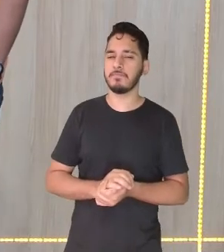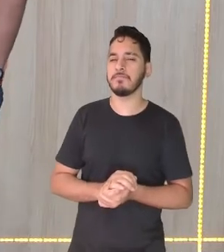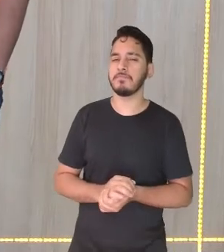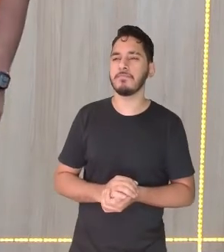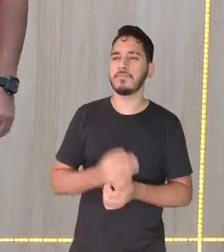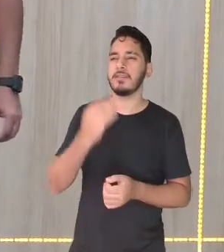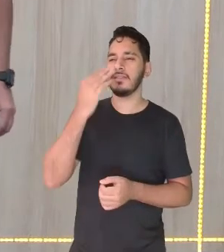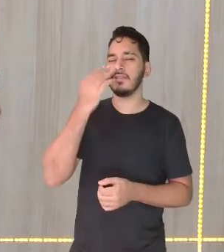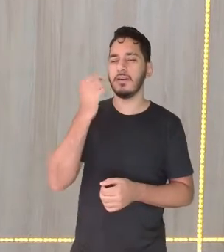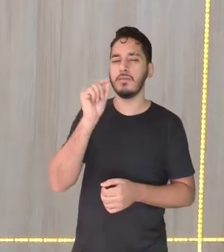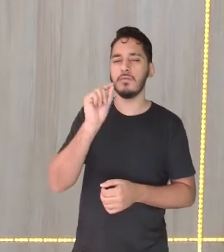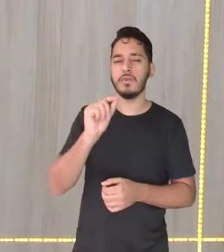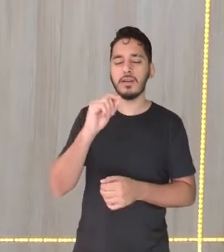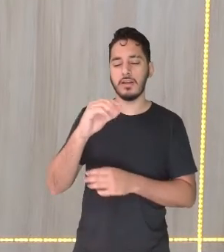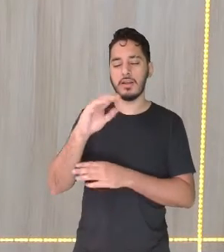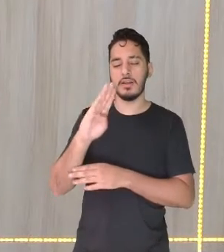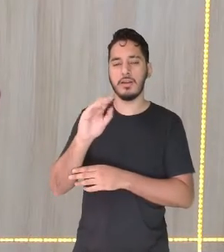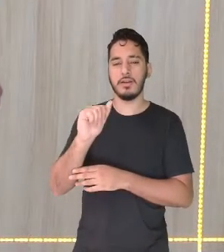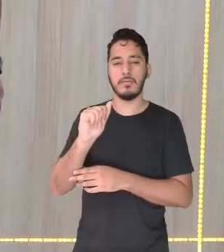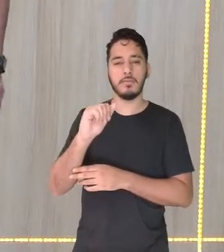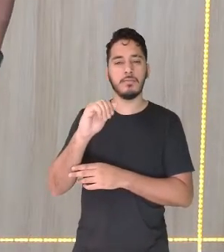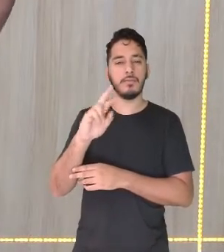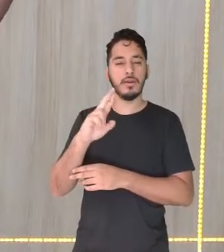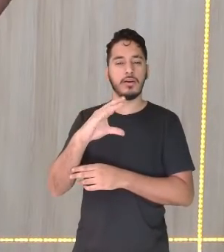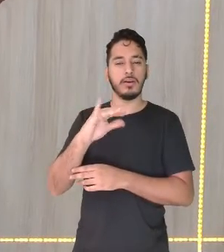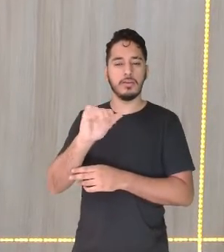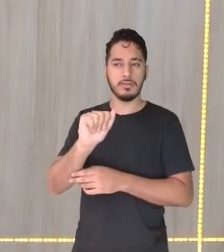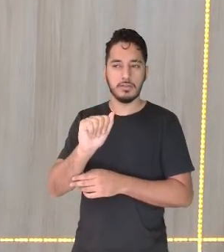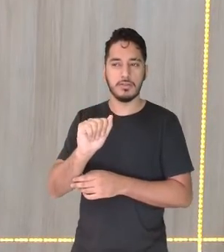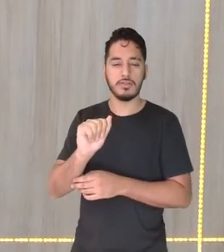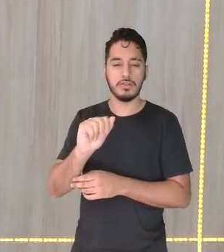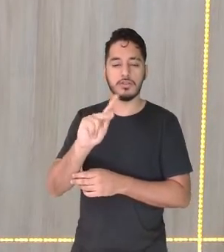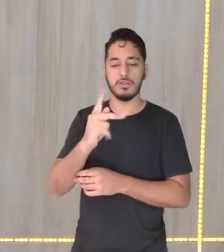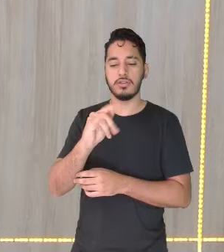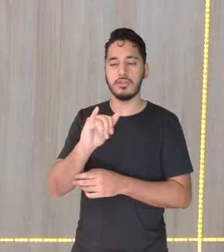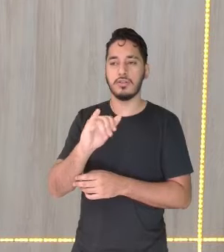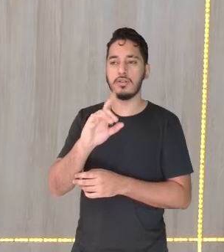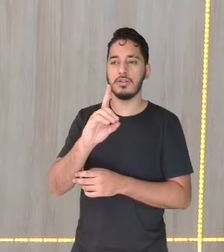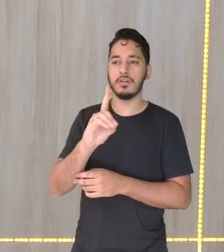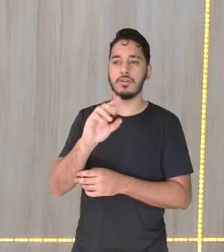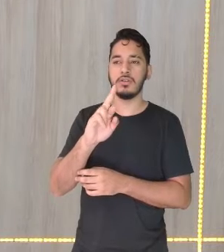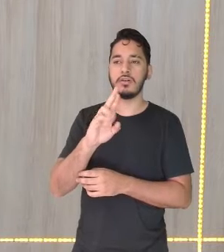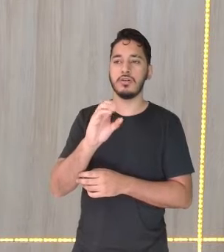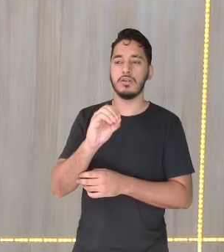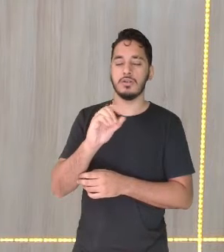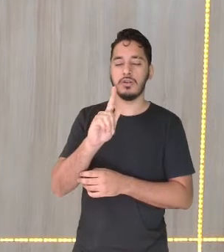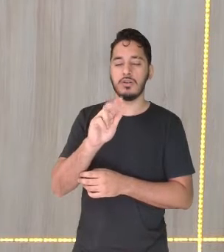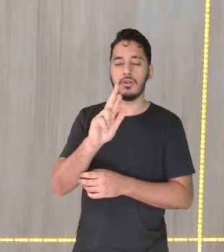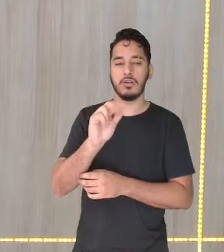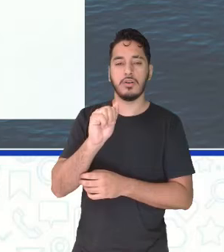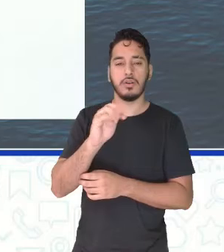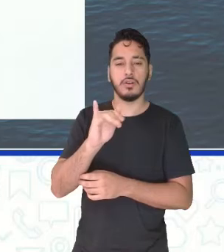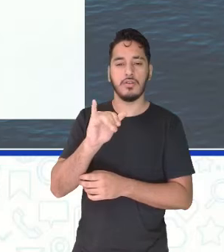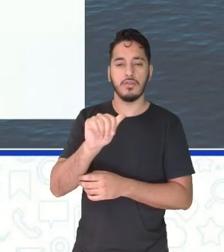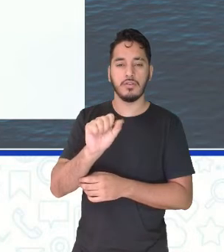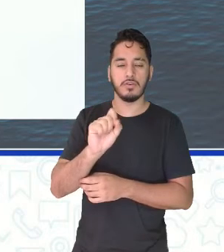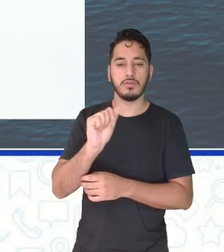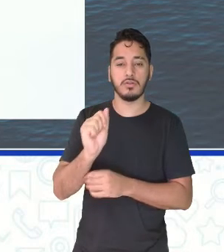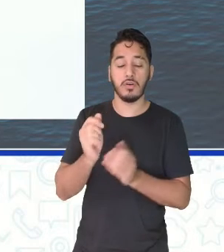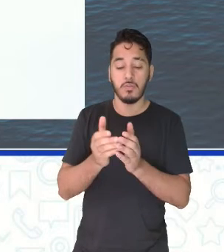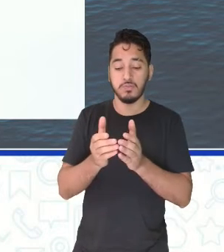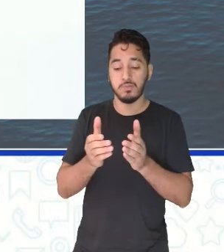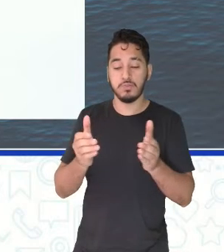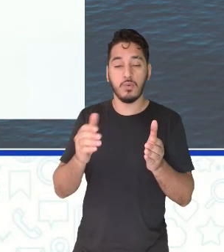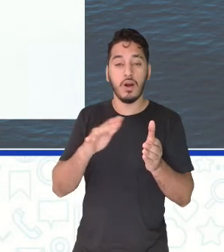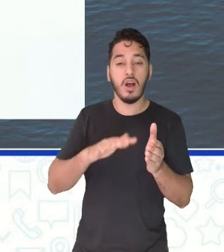são bacias hidrográficas? As bacias hidrográficas são grandes superfícies de drenagem, né?